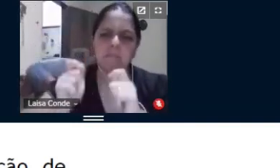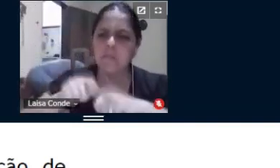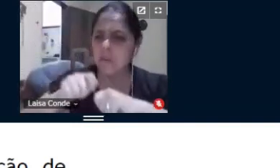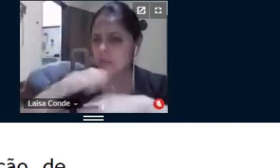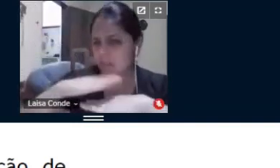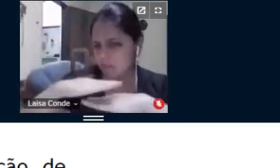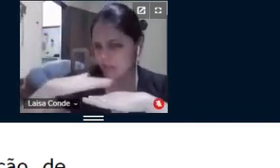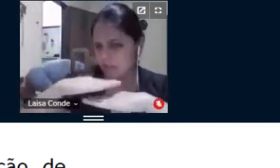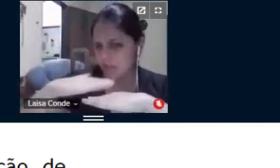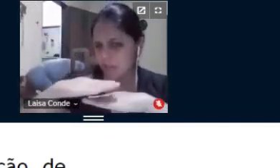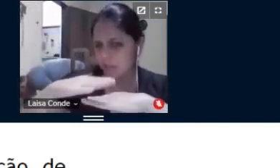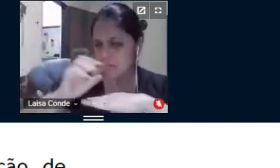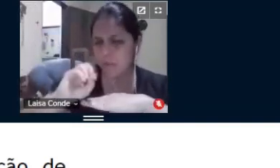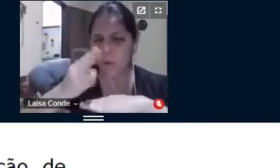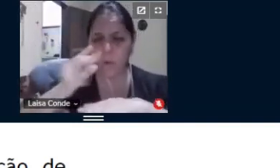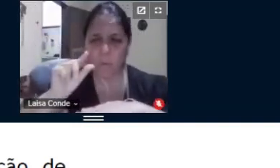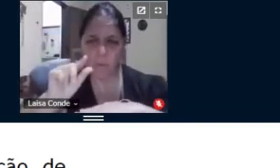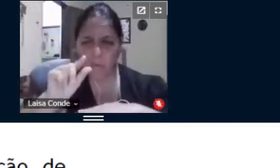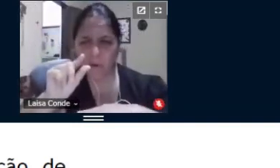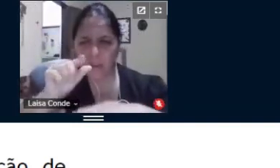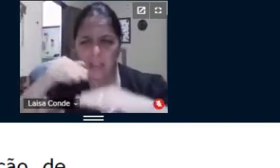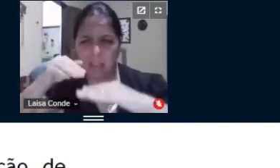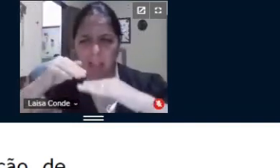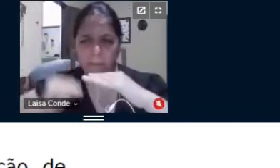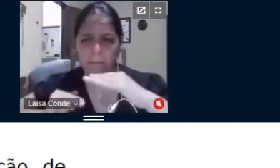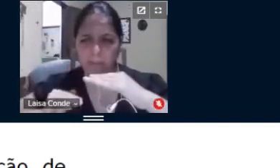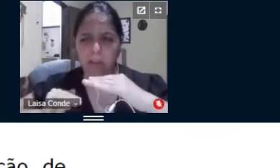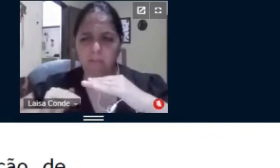defeitos que estejam um pouquinho abaixo da superfície.